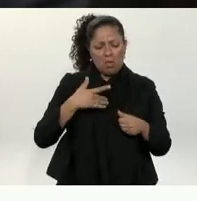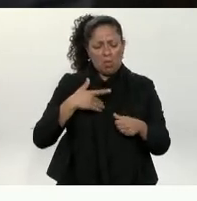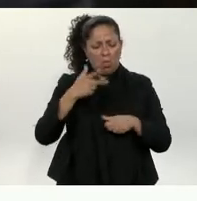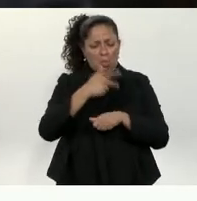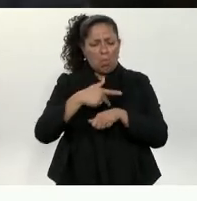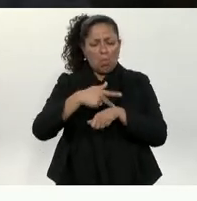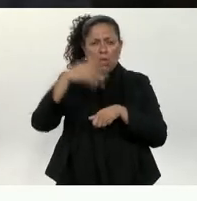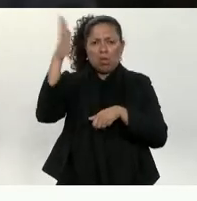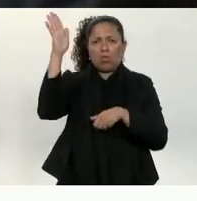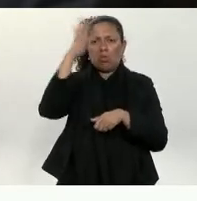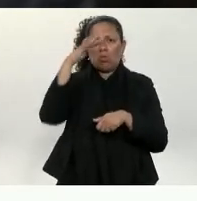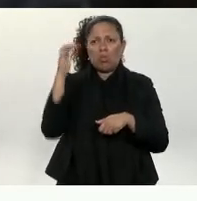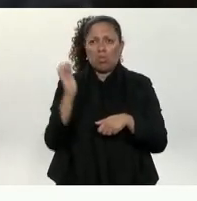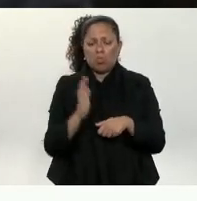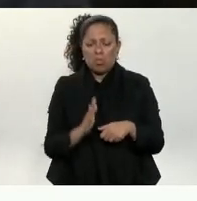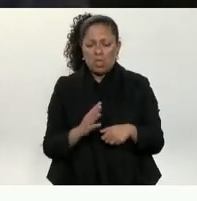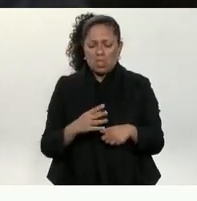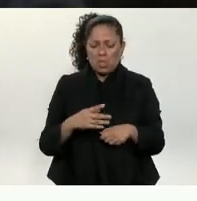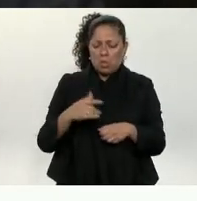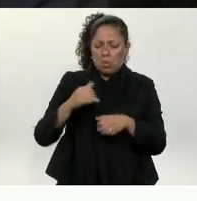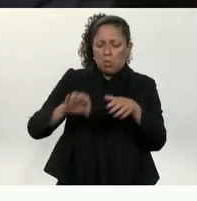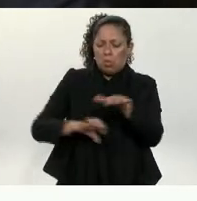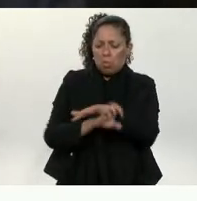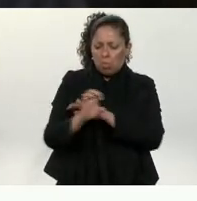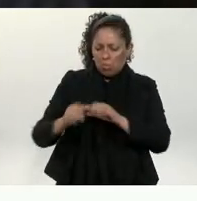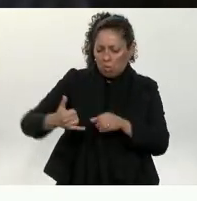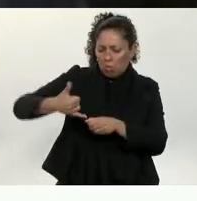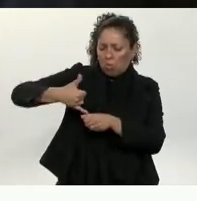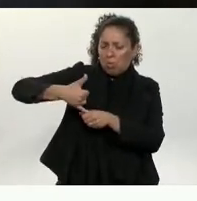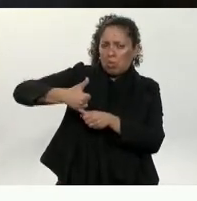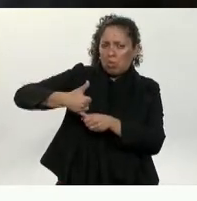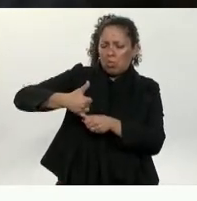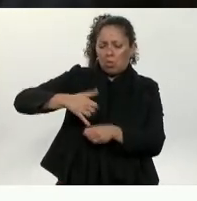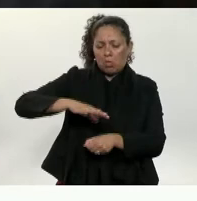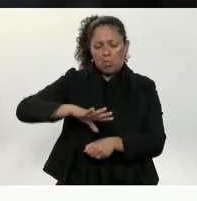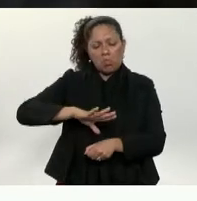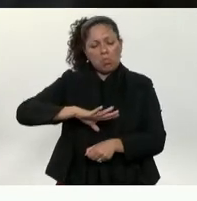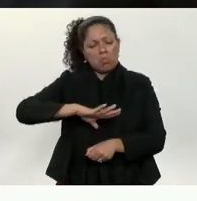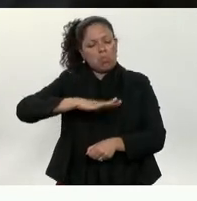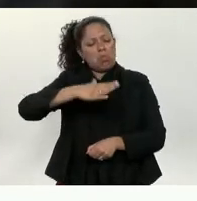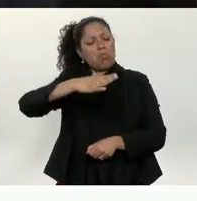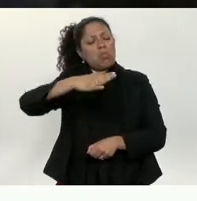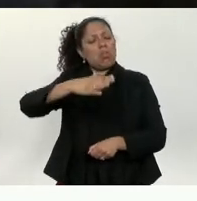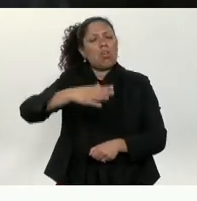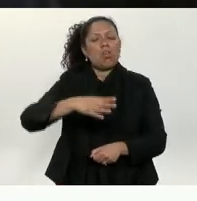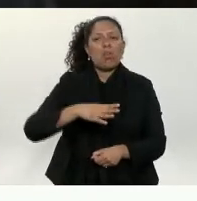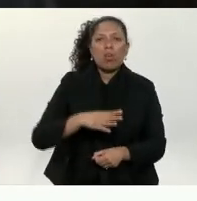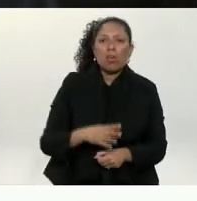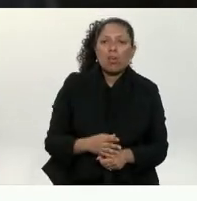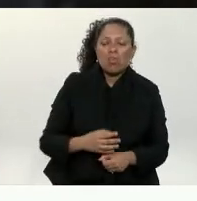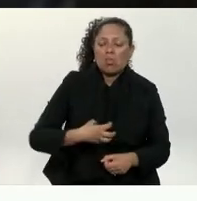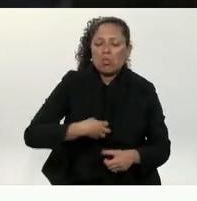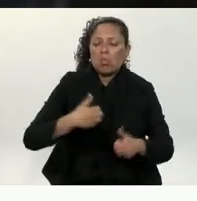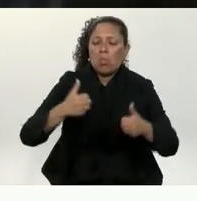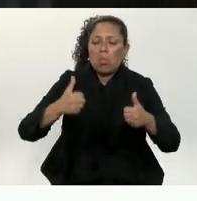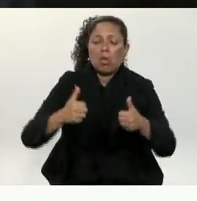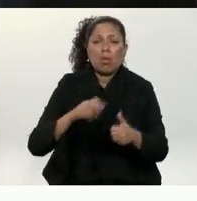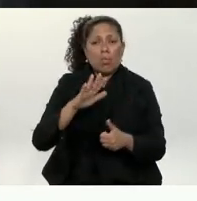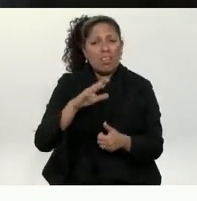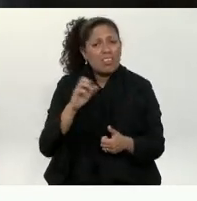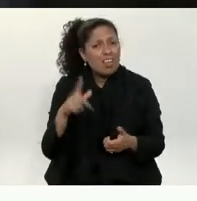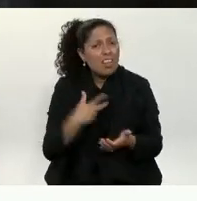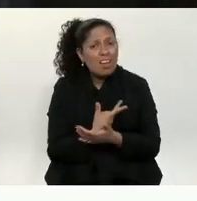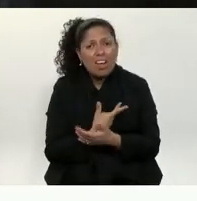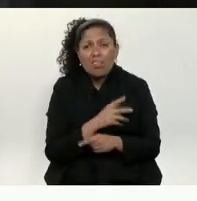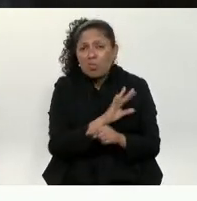que é um orgulho para o Brasil a Petrobras, que é um orgulho para o Brasil, para o brasileiro. Só que esse orgulho só dá prejuízo e encarece a vida